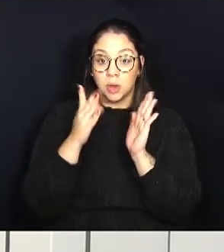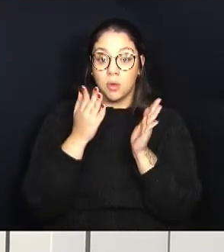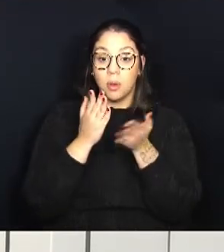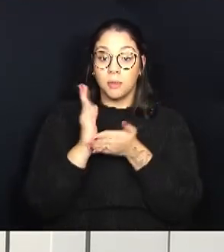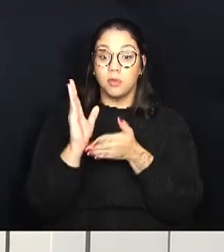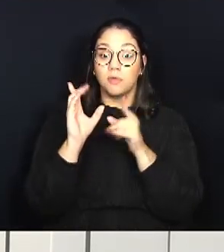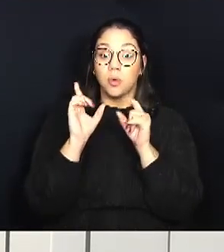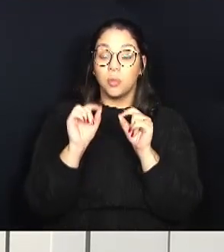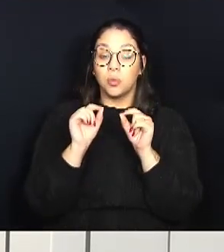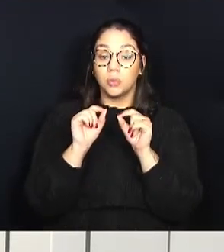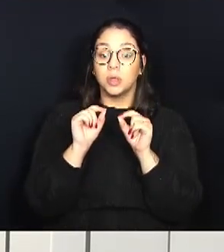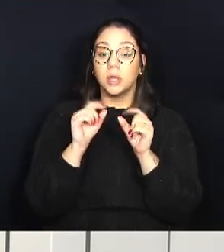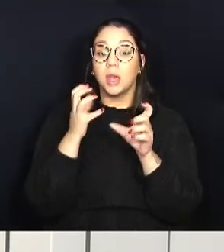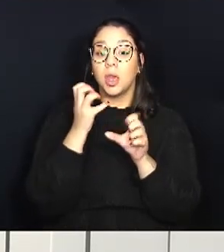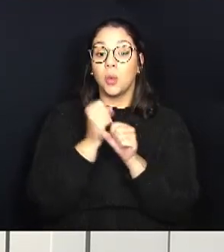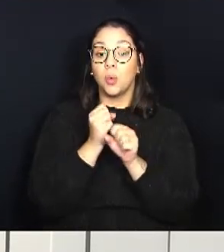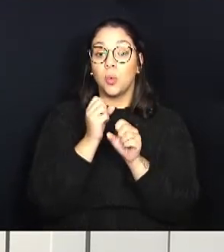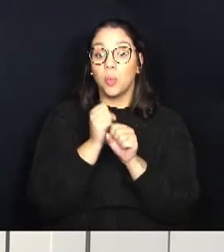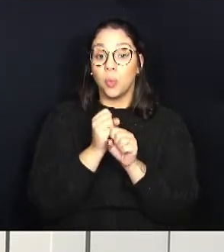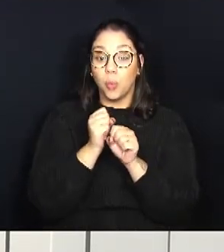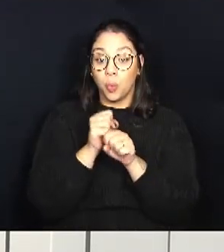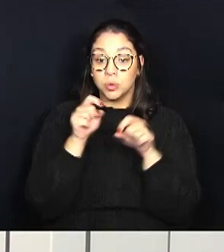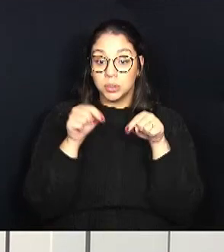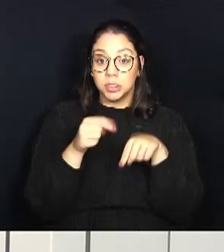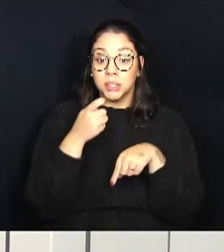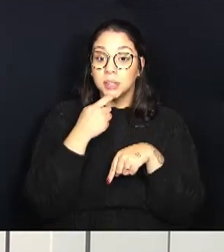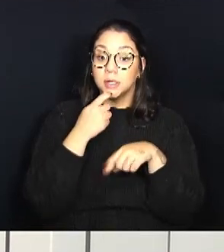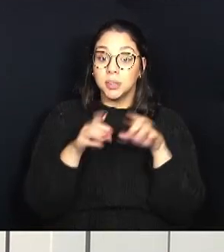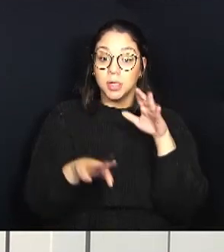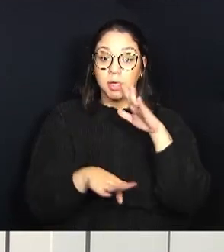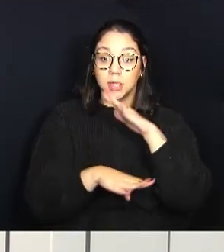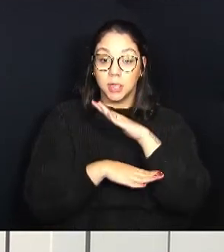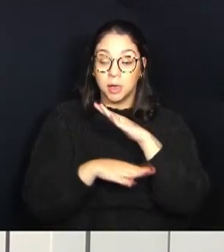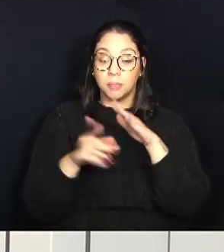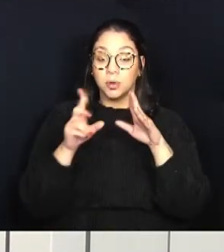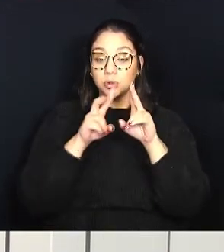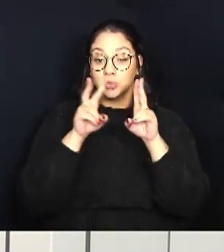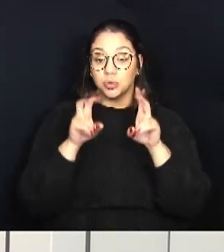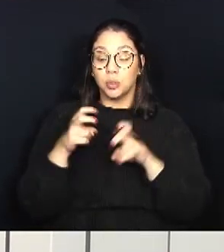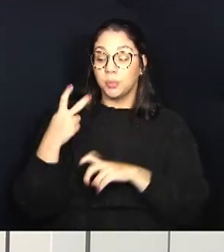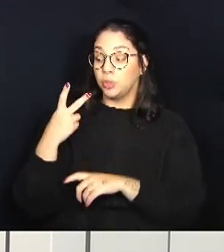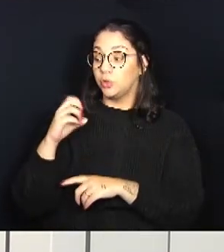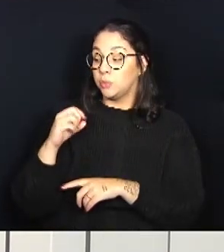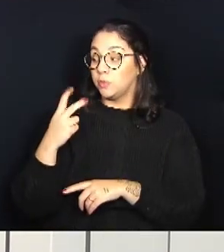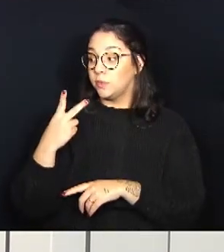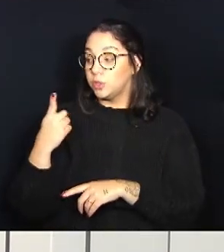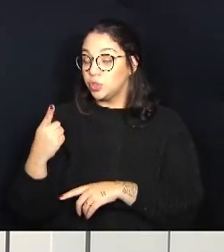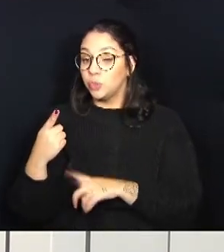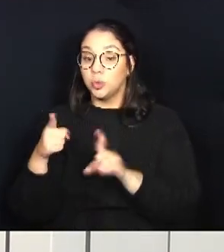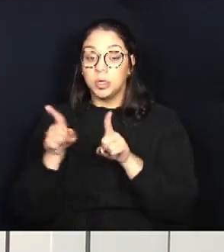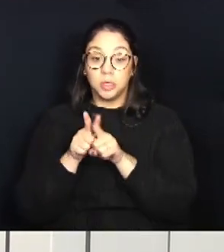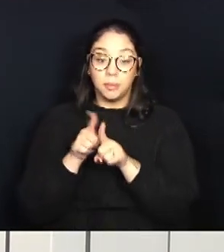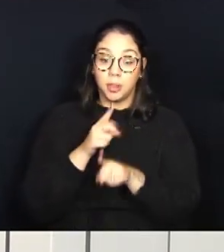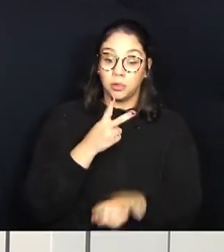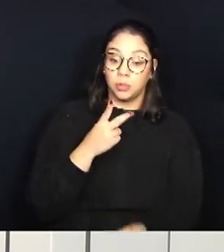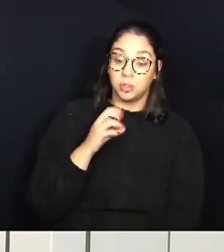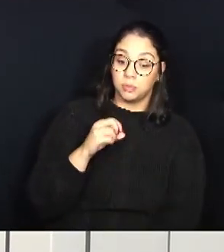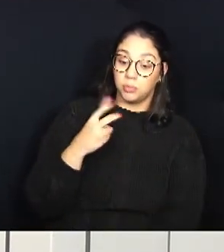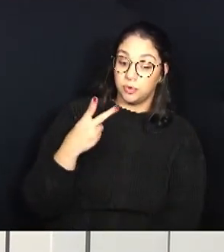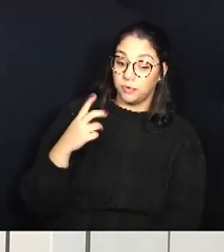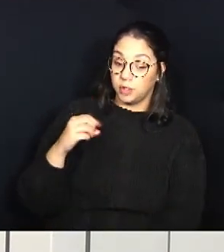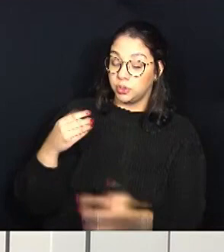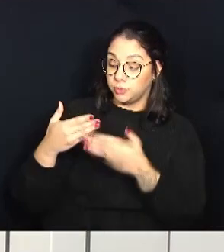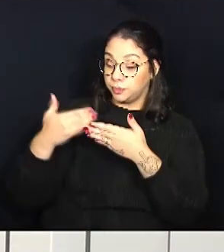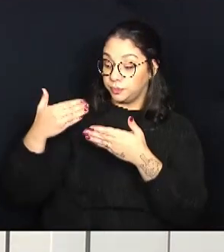das contas da Câmara Municipal de Campinas referentes aos anos de 2021 e 2020, anos em